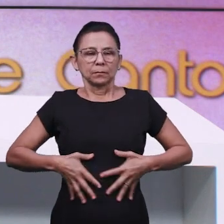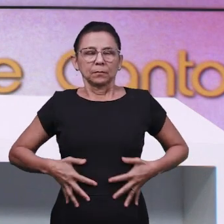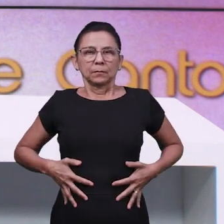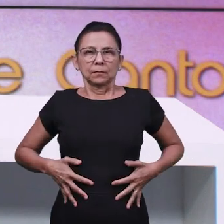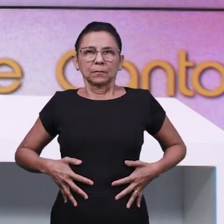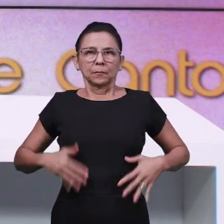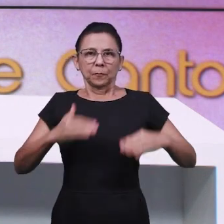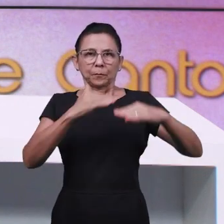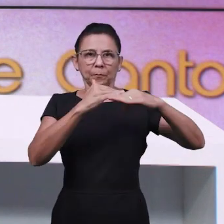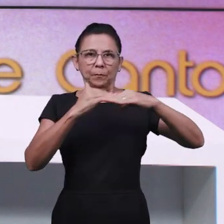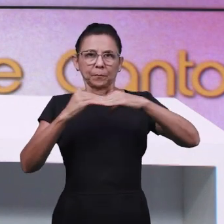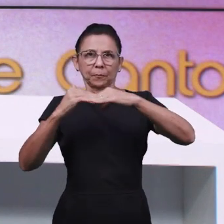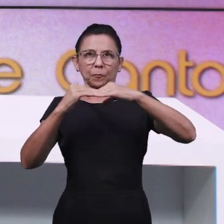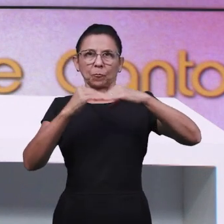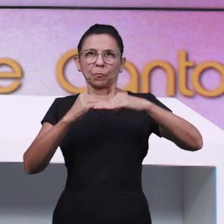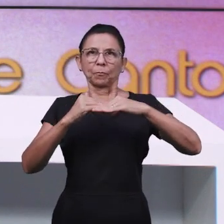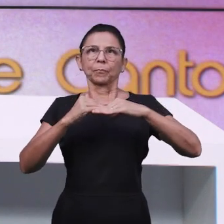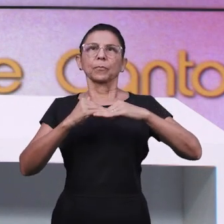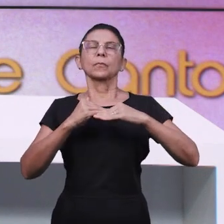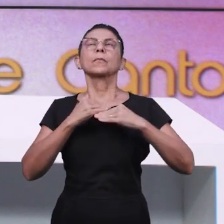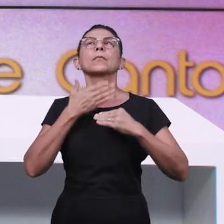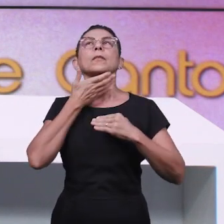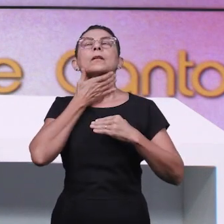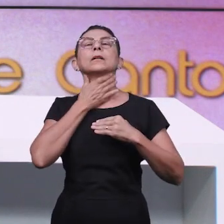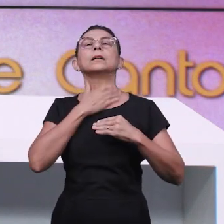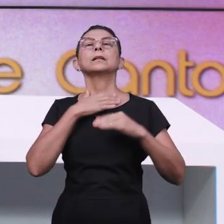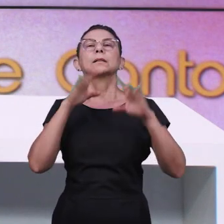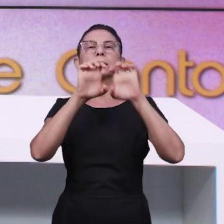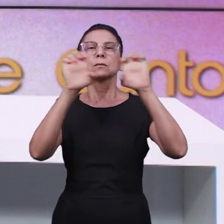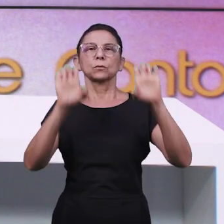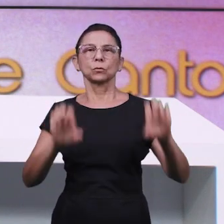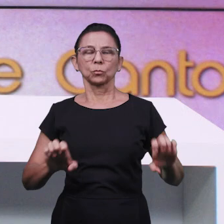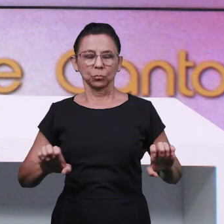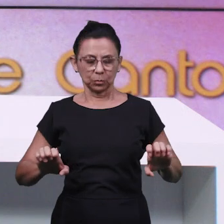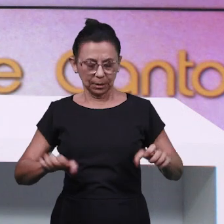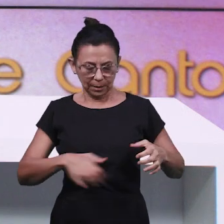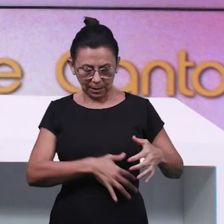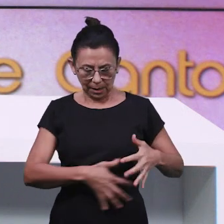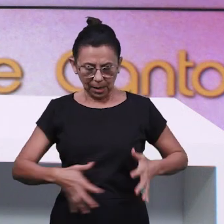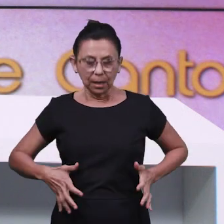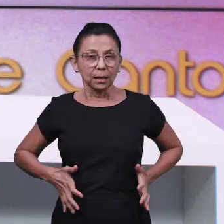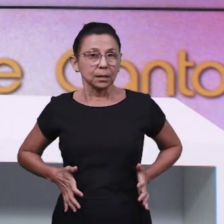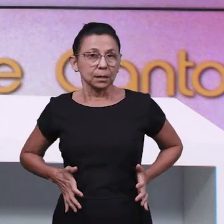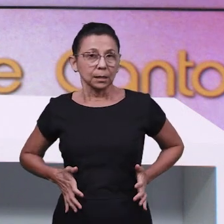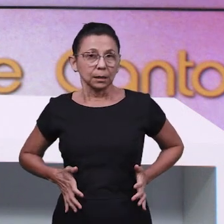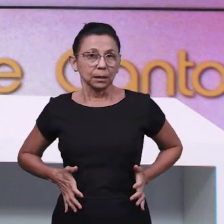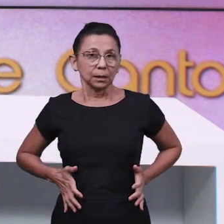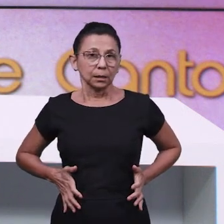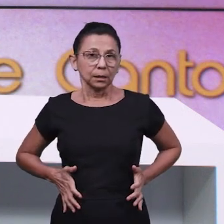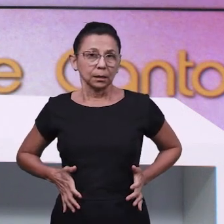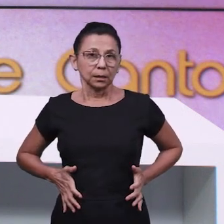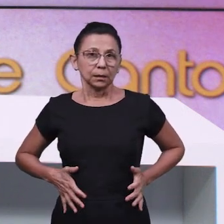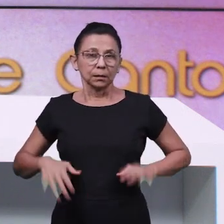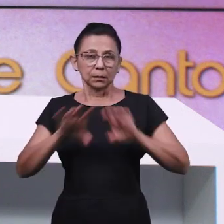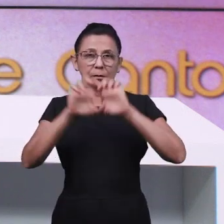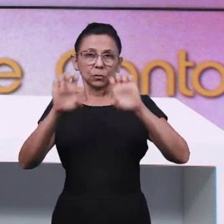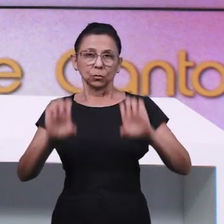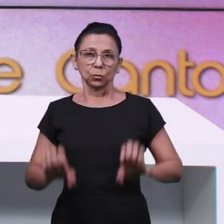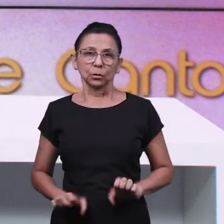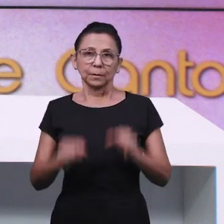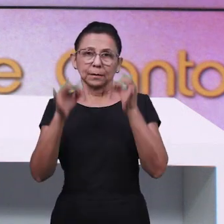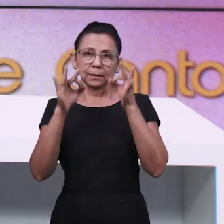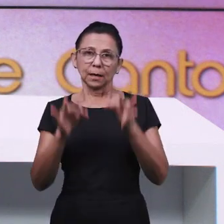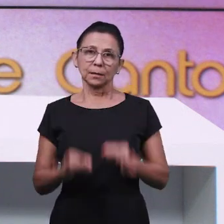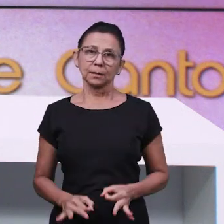essa estrutura precisa trabalhar adequadamente, essa estrutura precisa trabalhar adequadamente, para que o